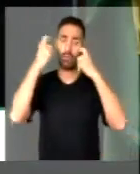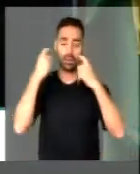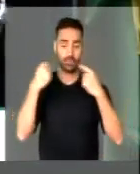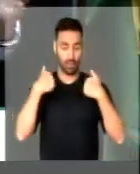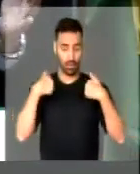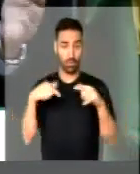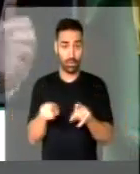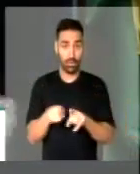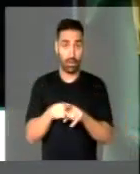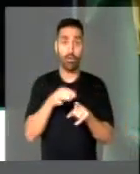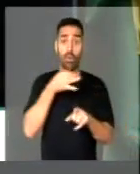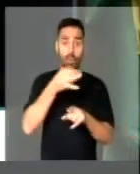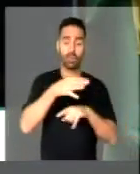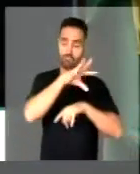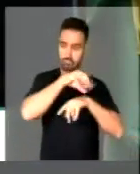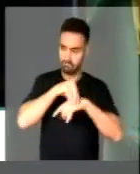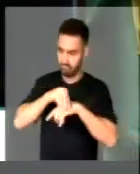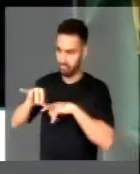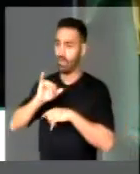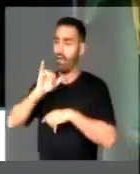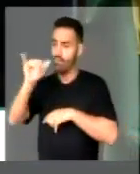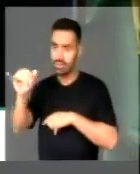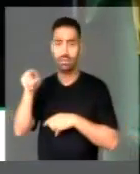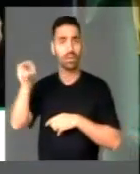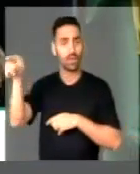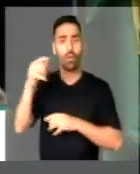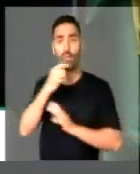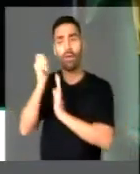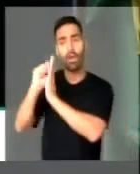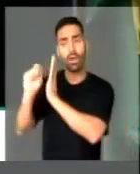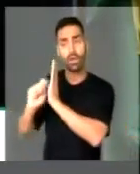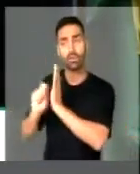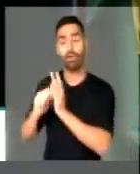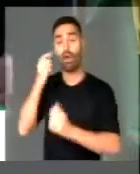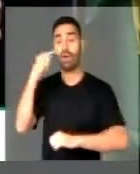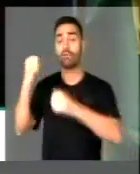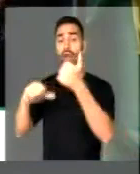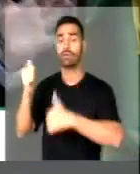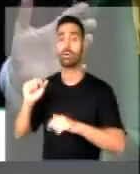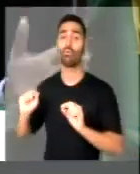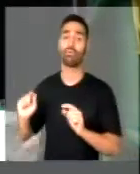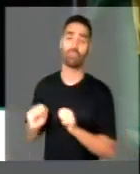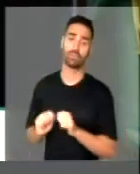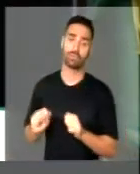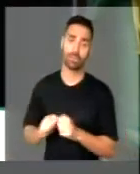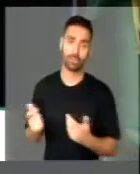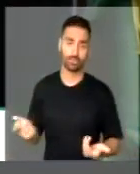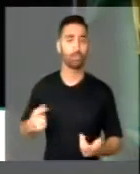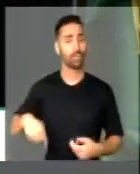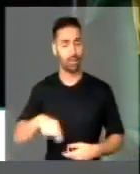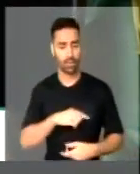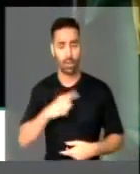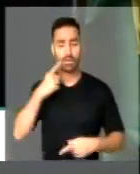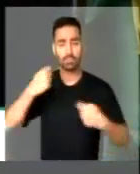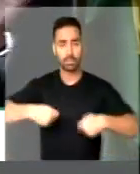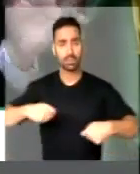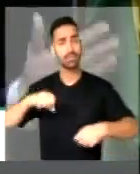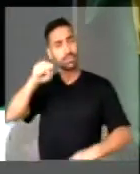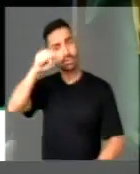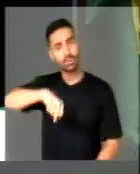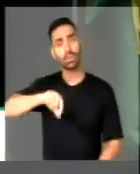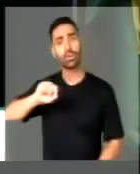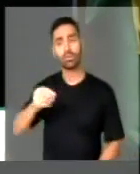por exemplo, eu levei para que eles analisem e vejam o que pode ser feito. Porque nós precisamos, sim, dar